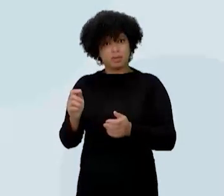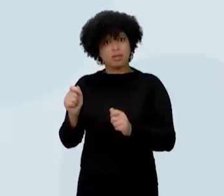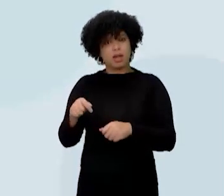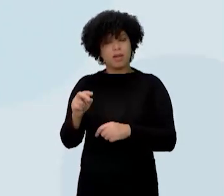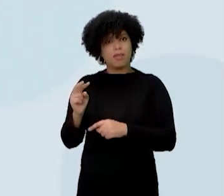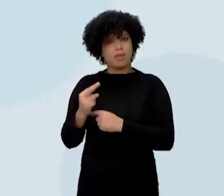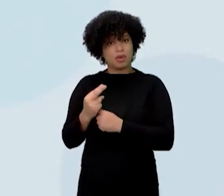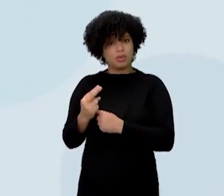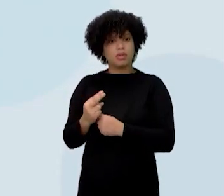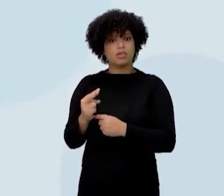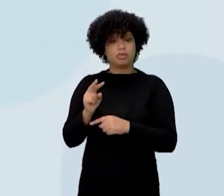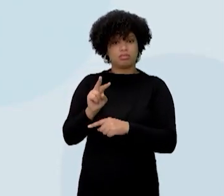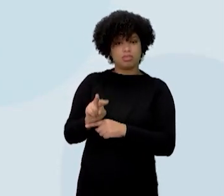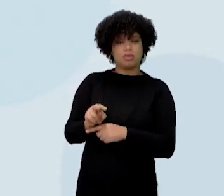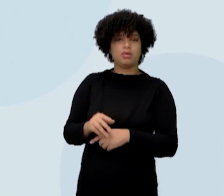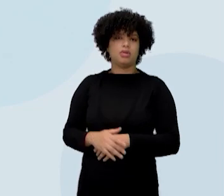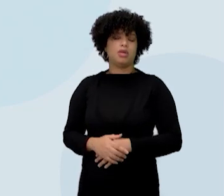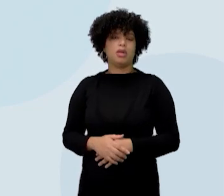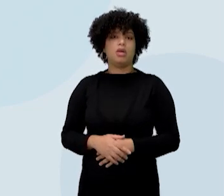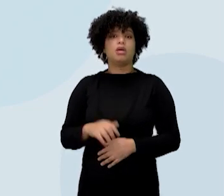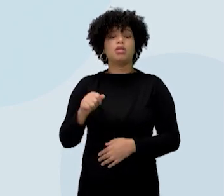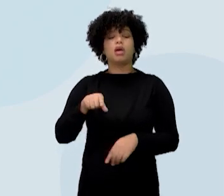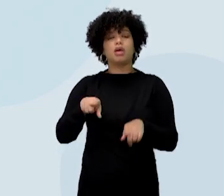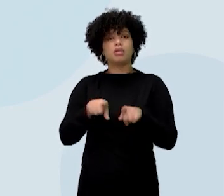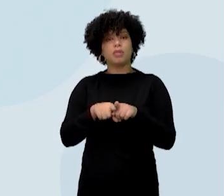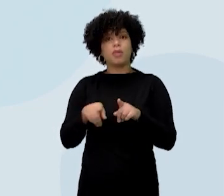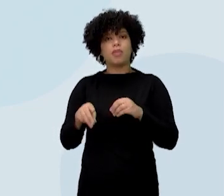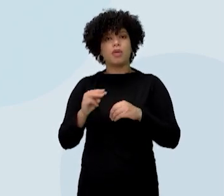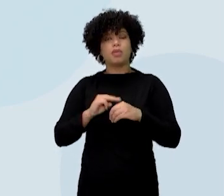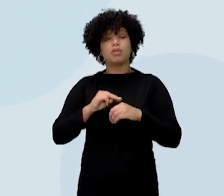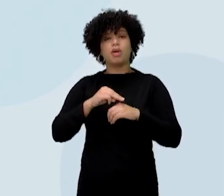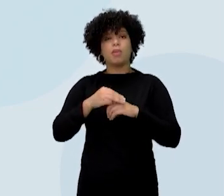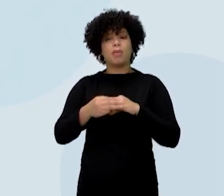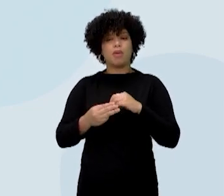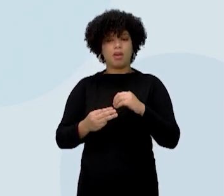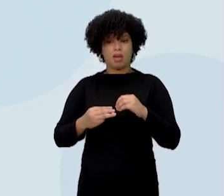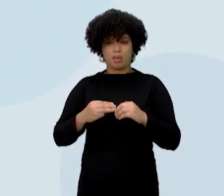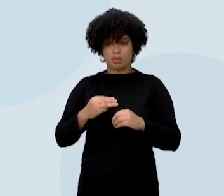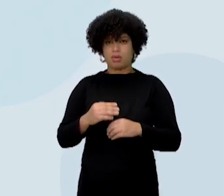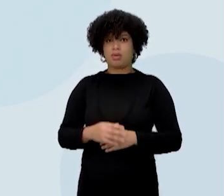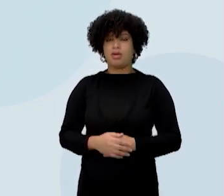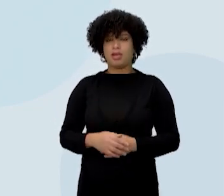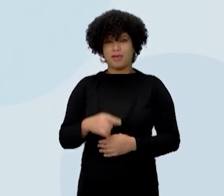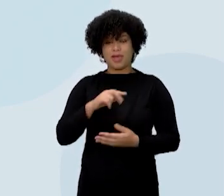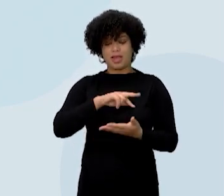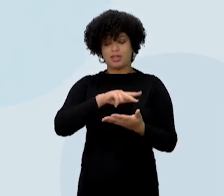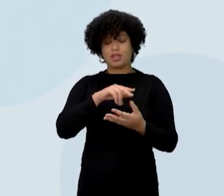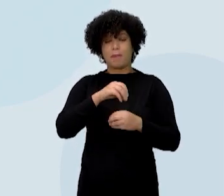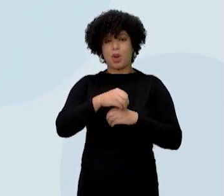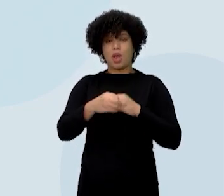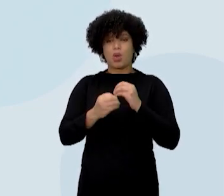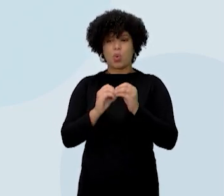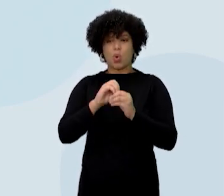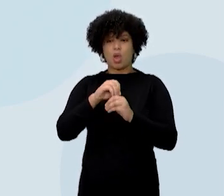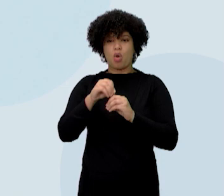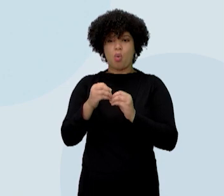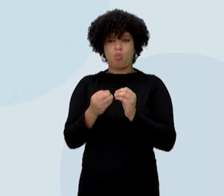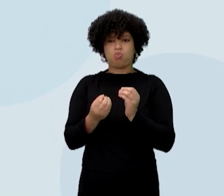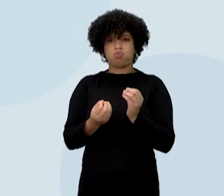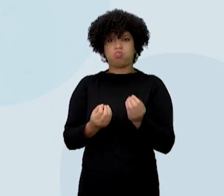defesa. Eu tenho aí também a produção de moléculas de interesse. Então, assim, é uma série